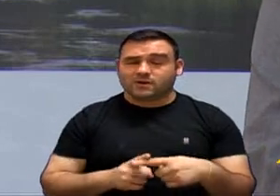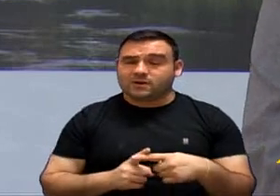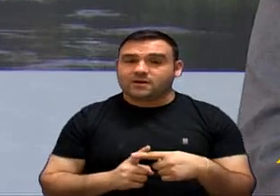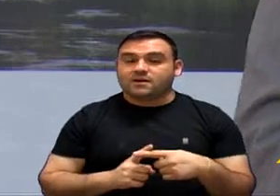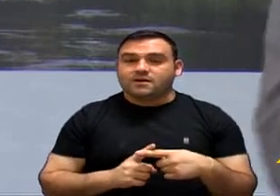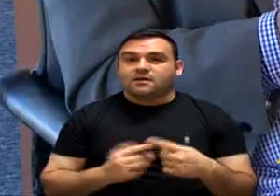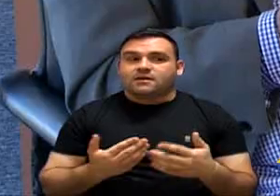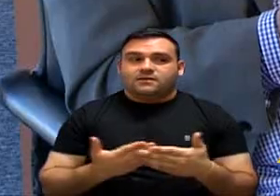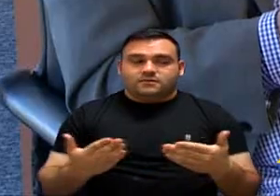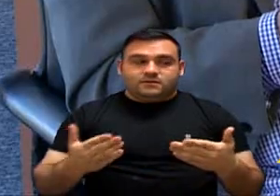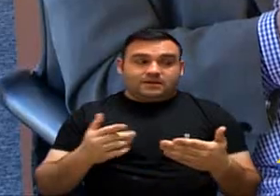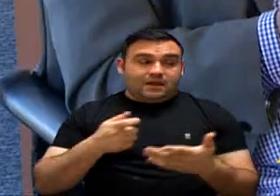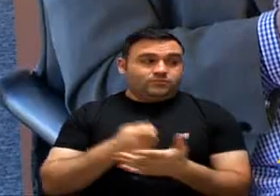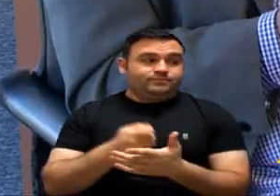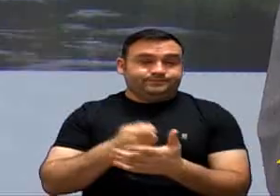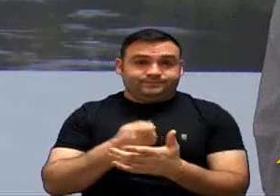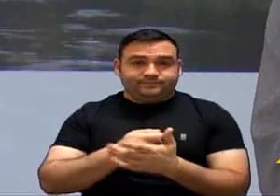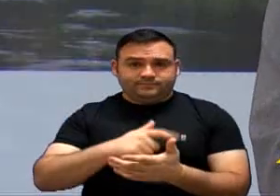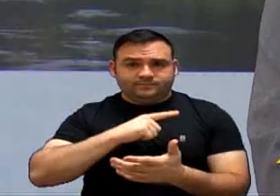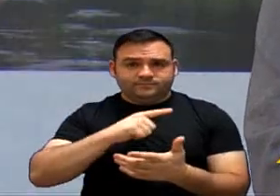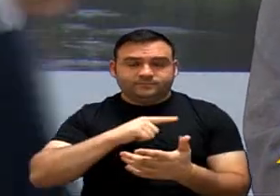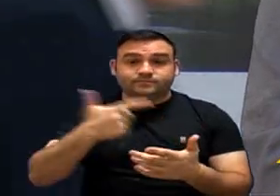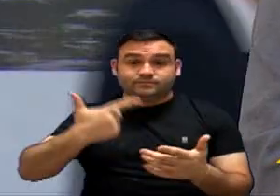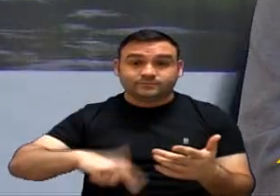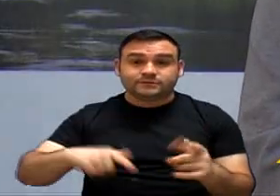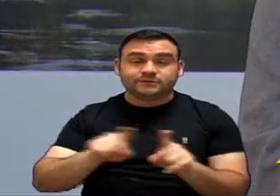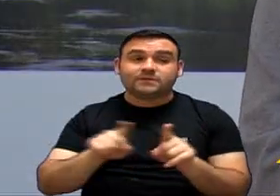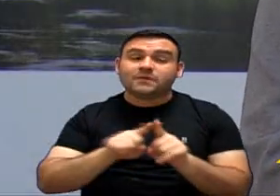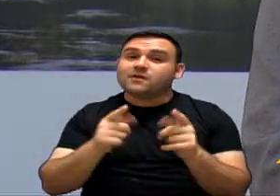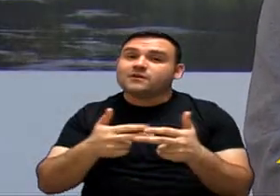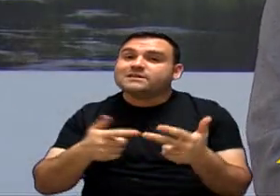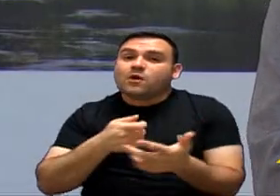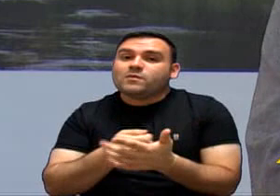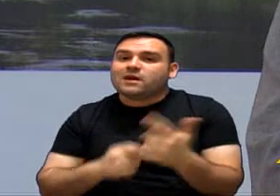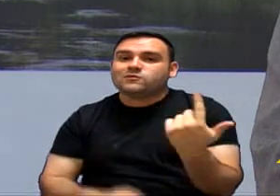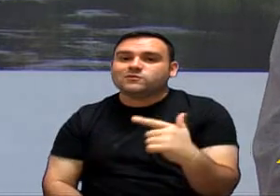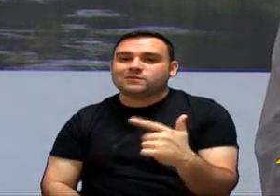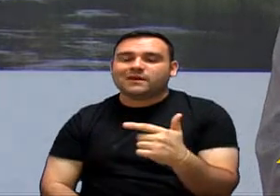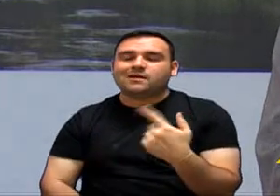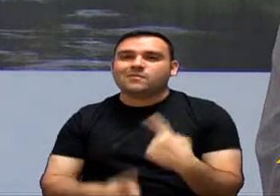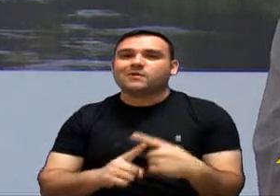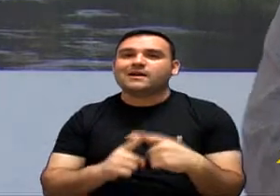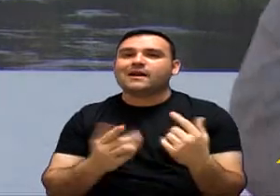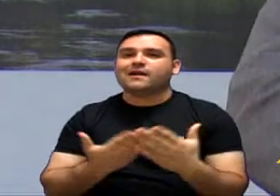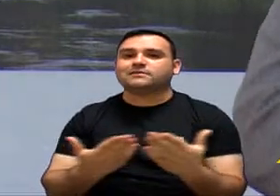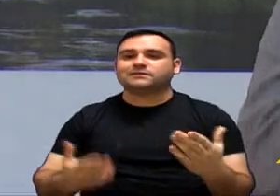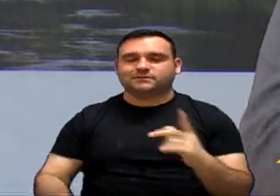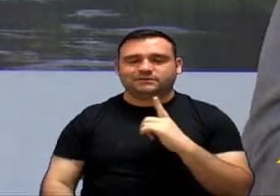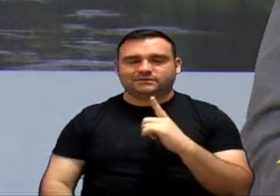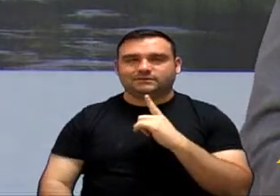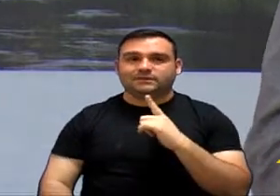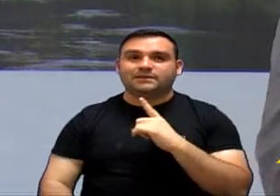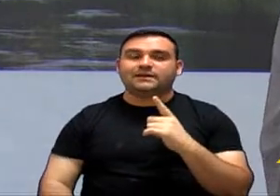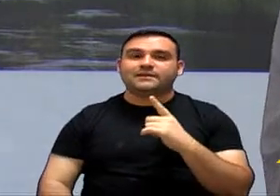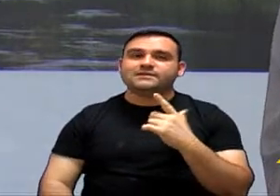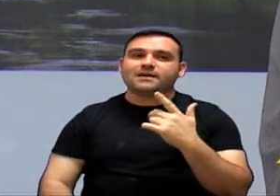por aquilo que ele é de obrigação mas também aquilo que não é obrigação que eles fazem